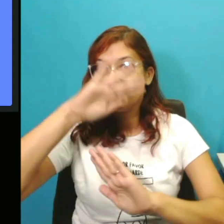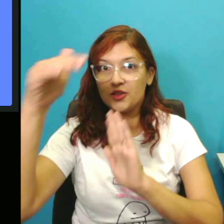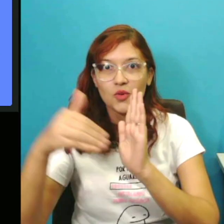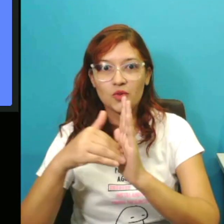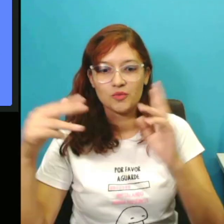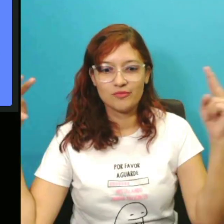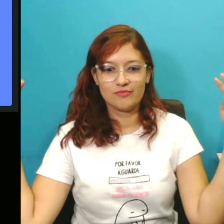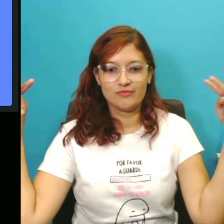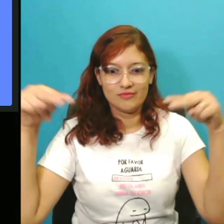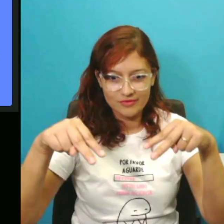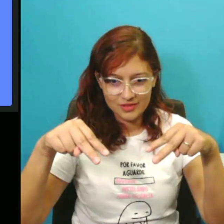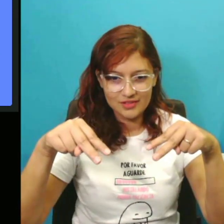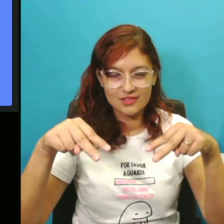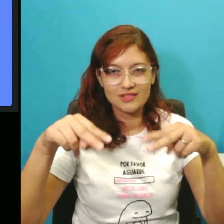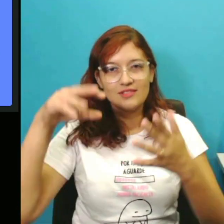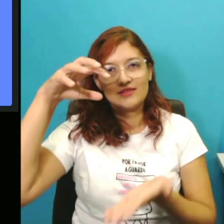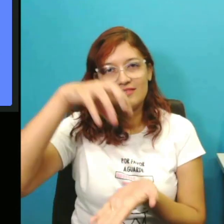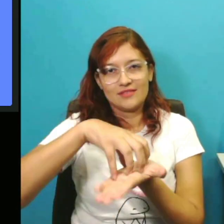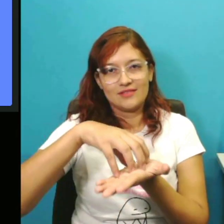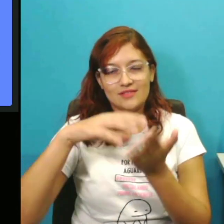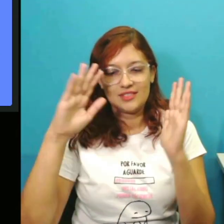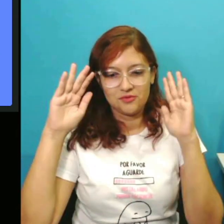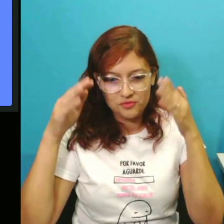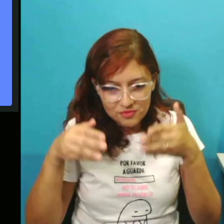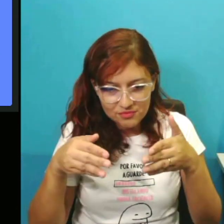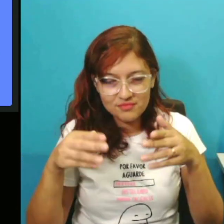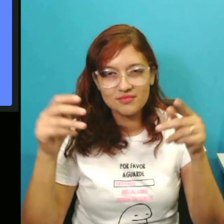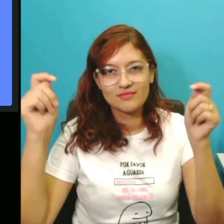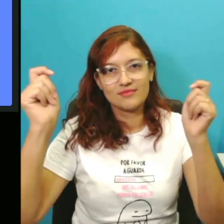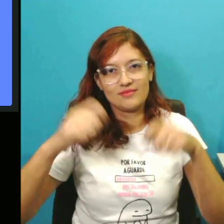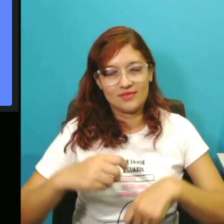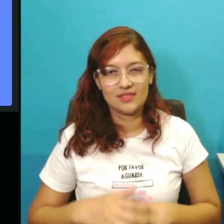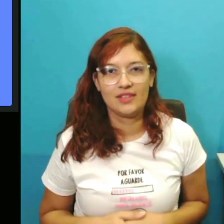Então, todos têm uma visão boa do experimento,